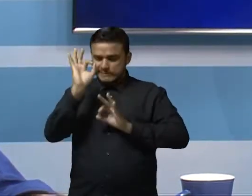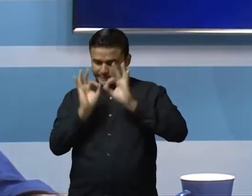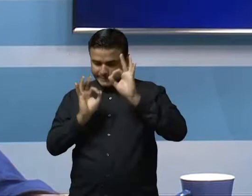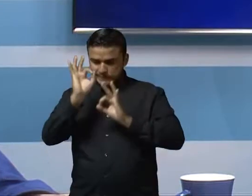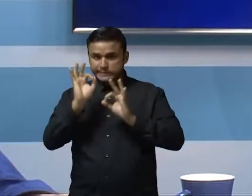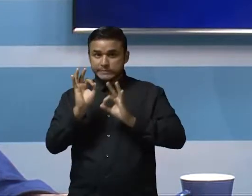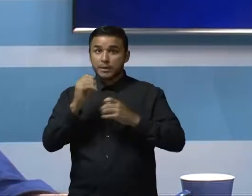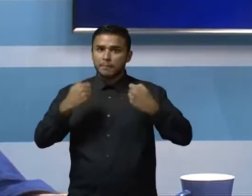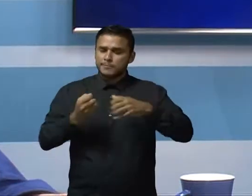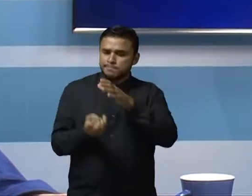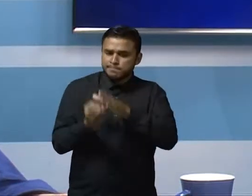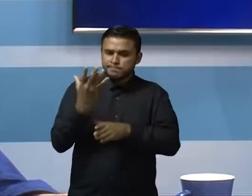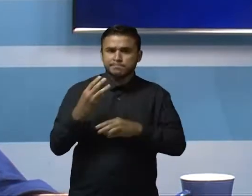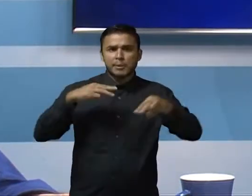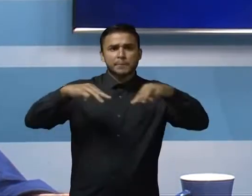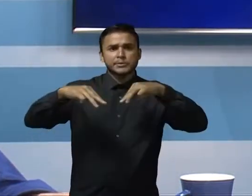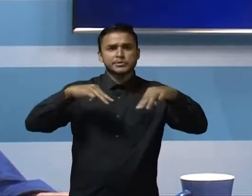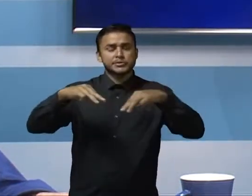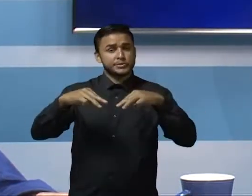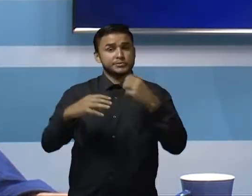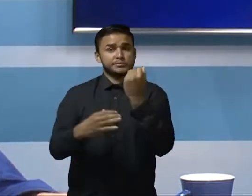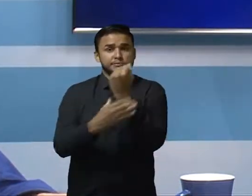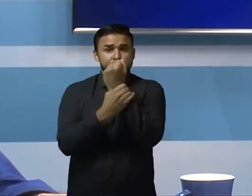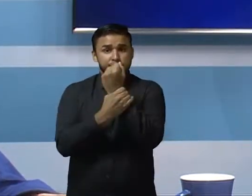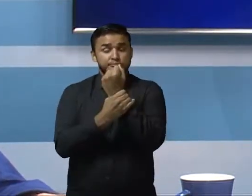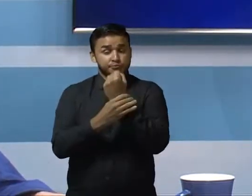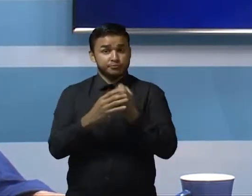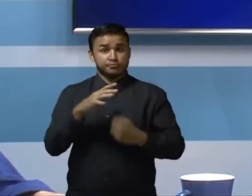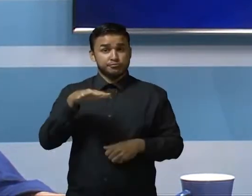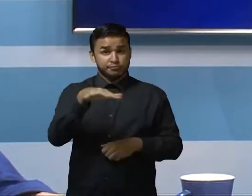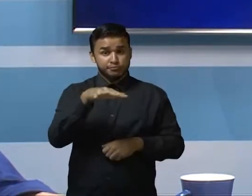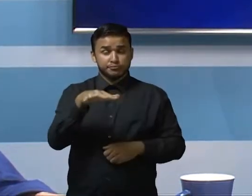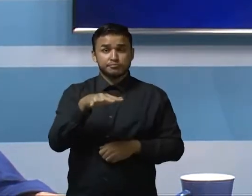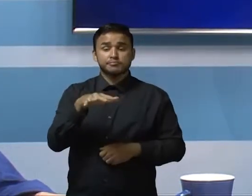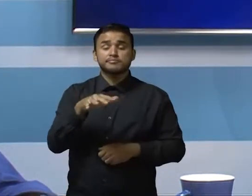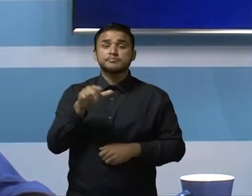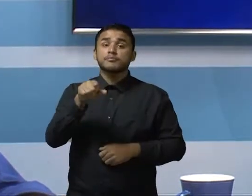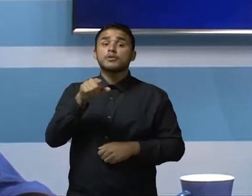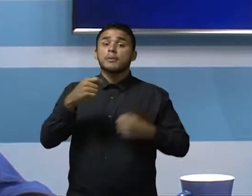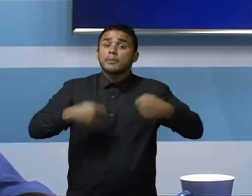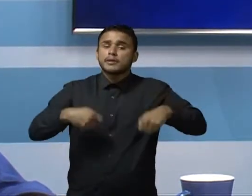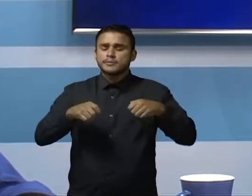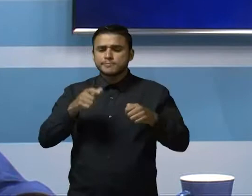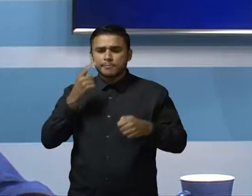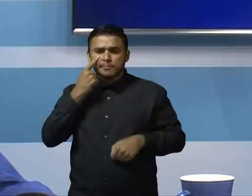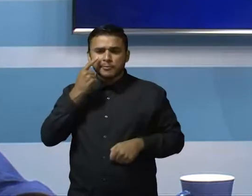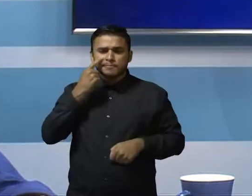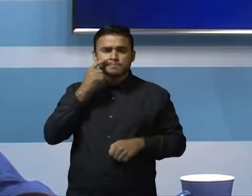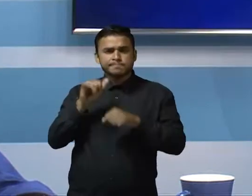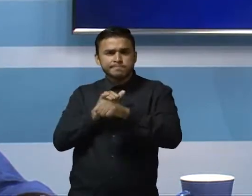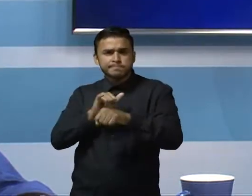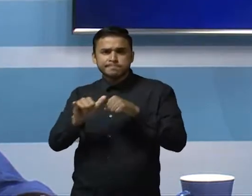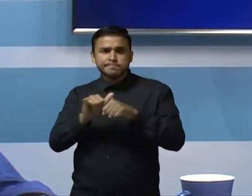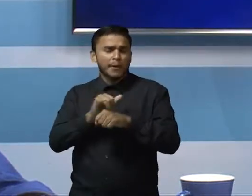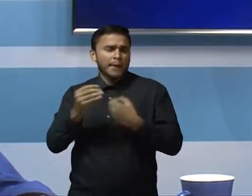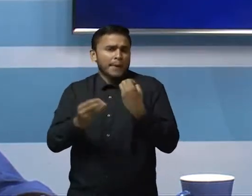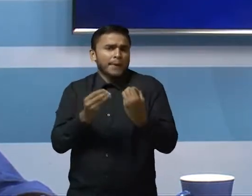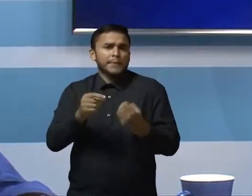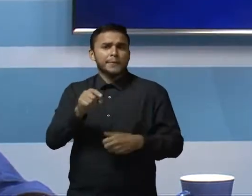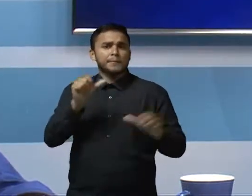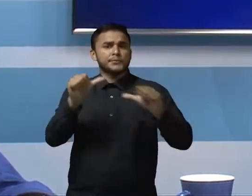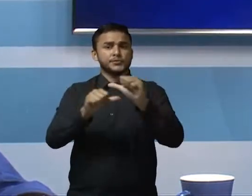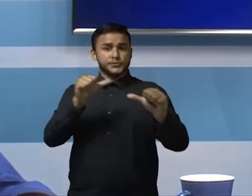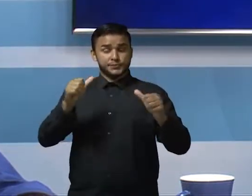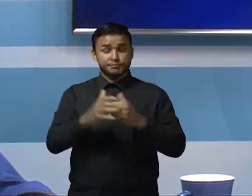país a partir da criação do Ministério da Segurança Pública, do anúncio feito aqui para o Estado do